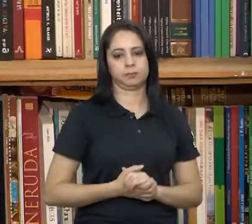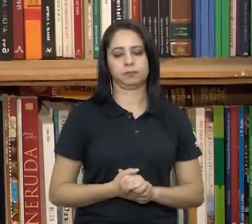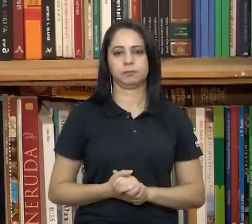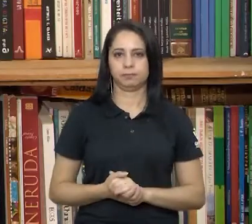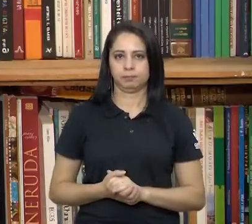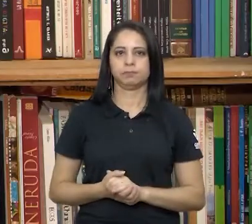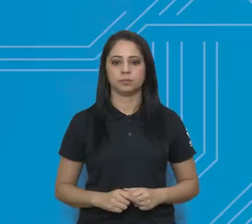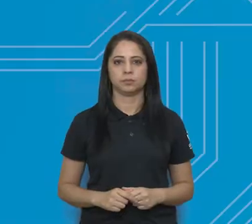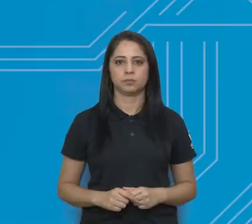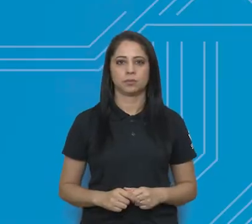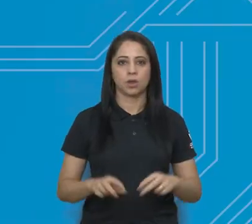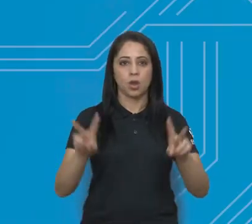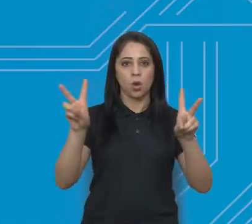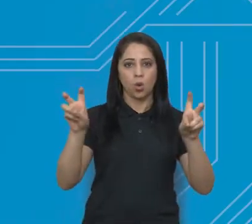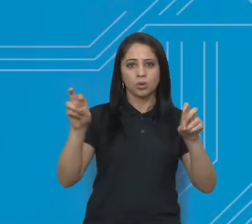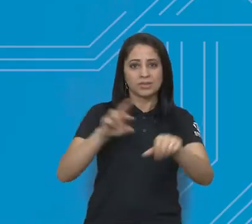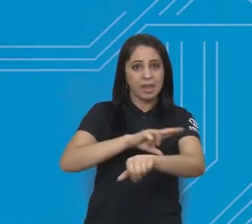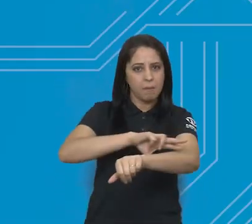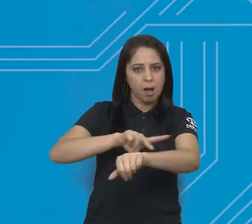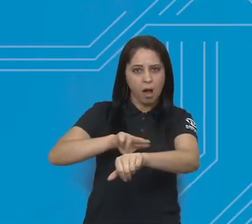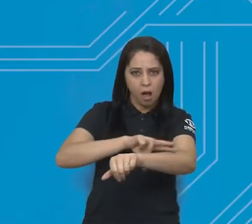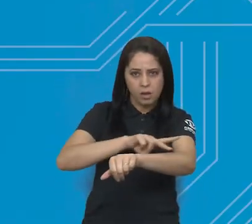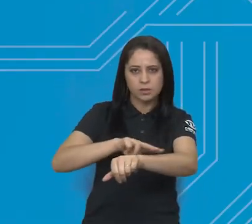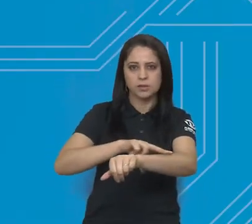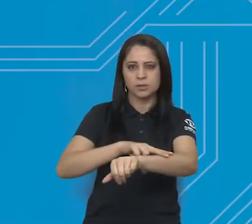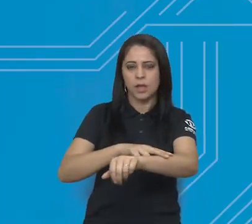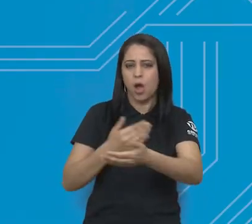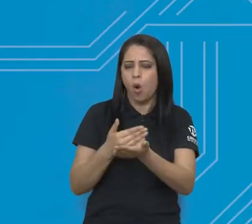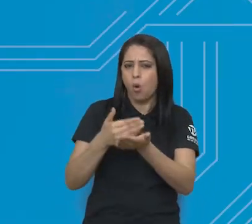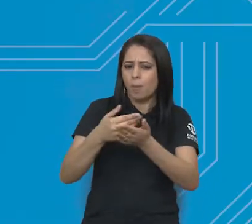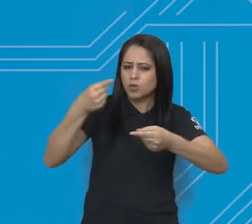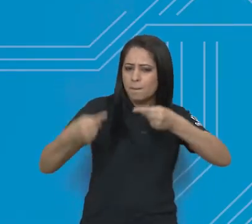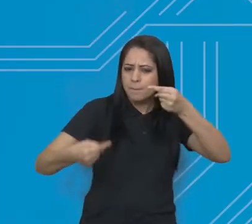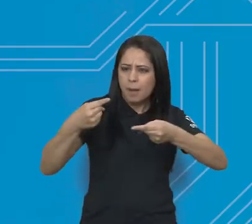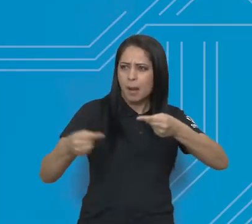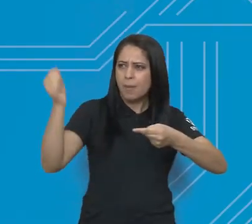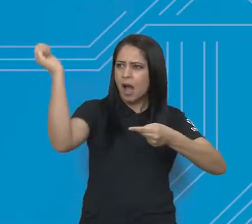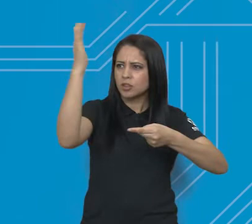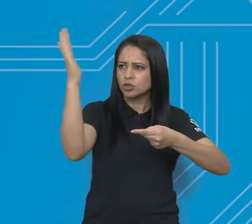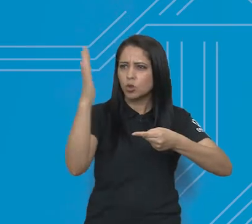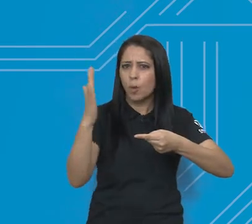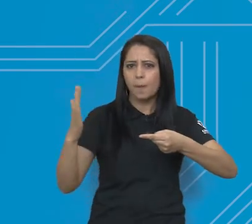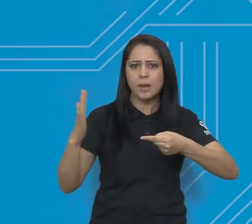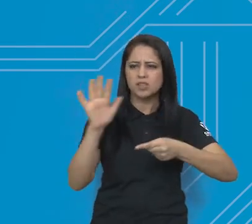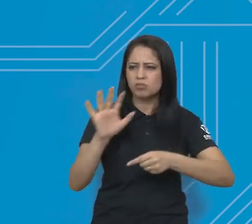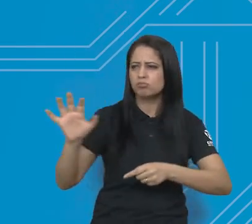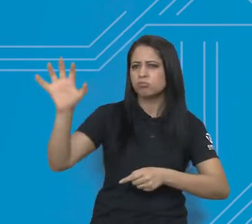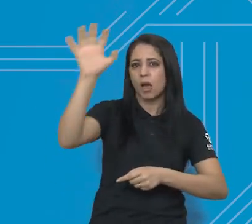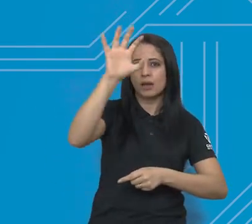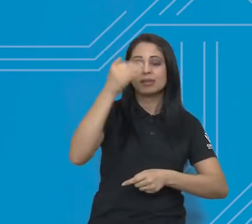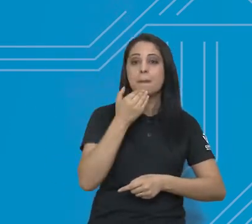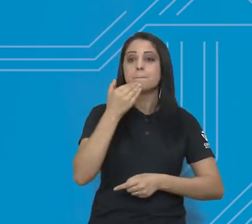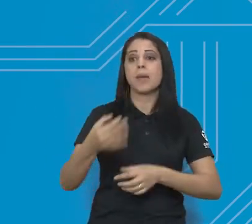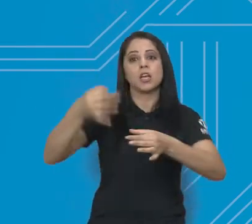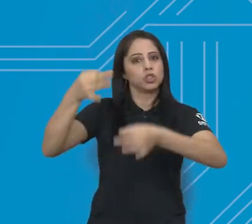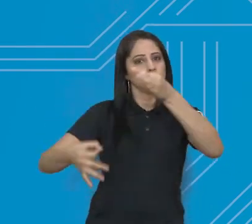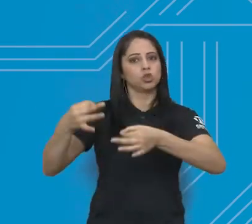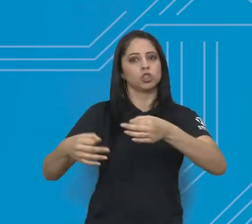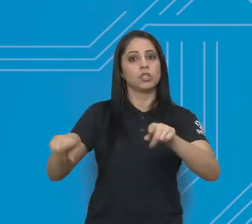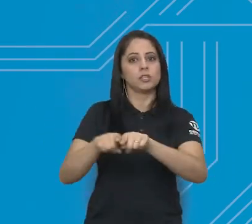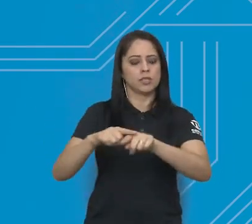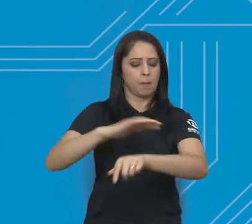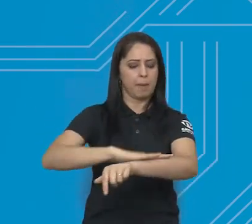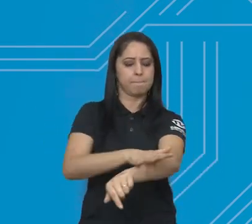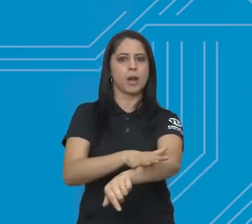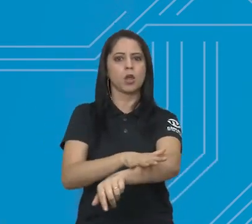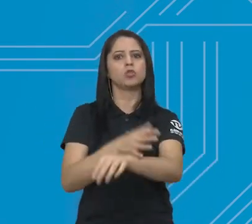essas mulheres. A pauta racial tem levantado debates em todo o país e o pedido é por justiça e pelo fim do